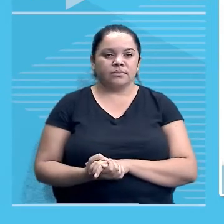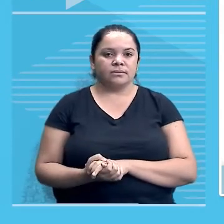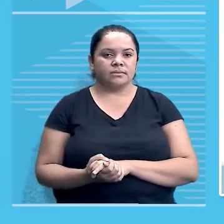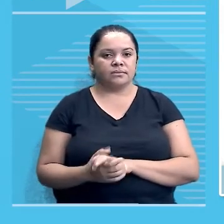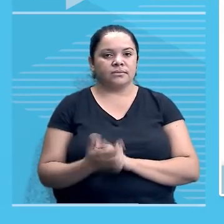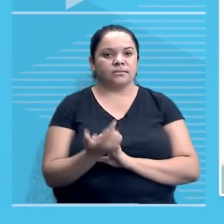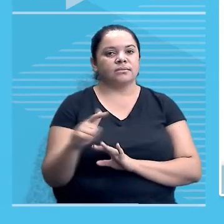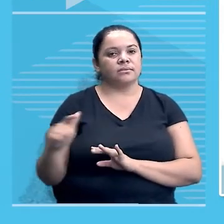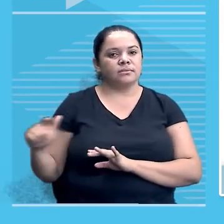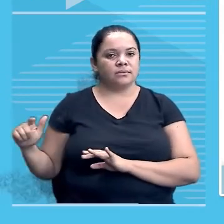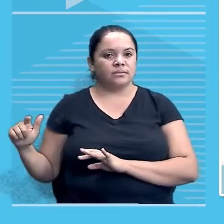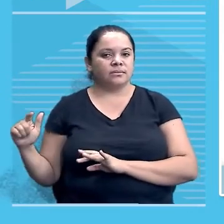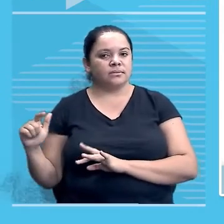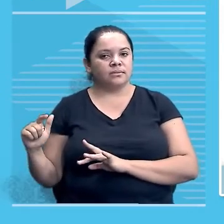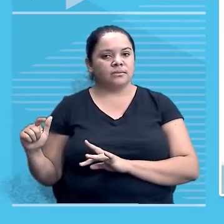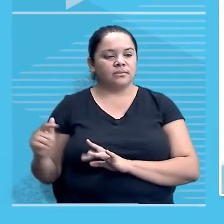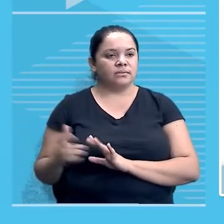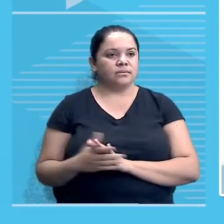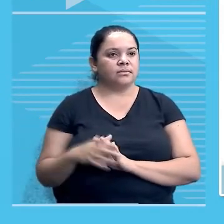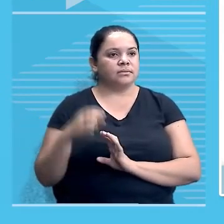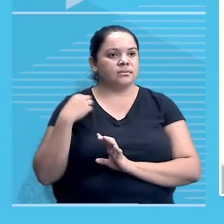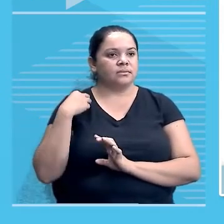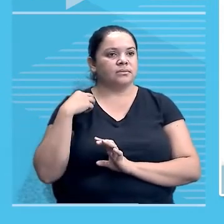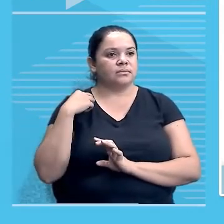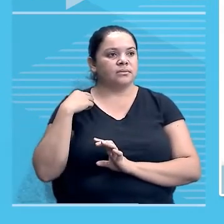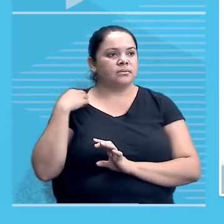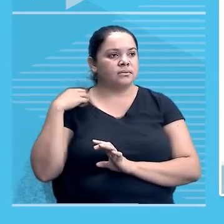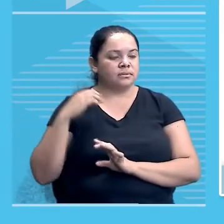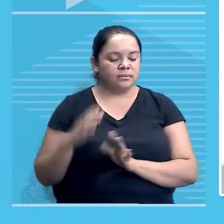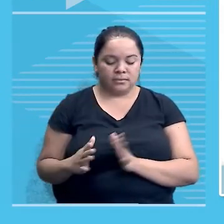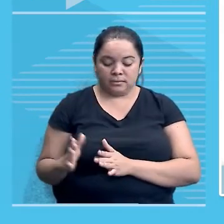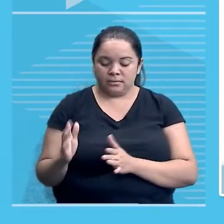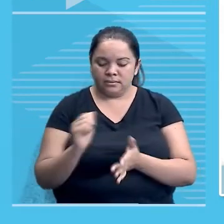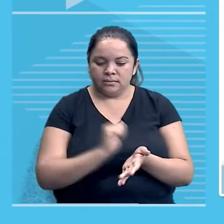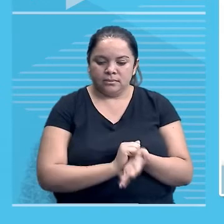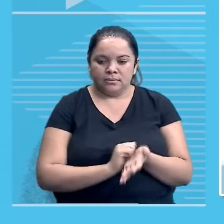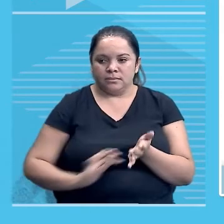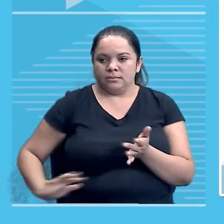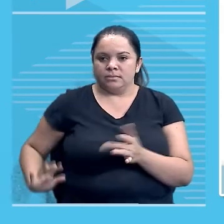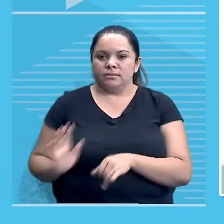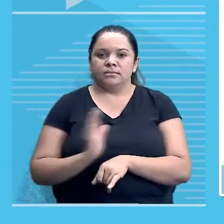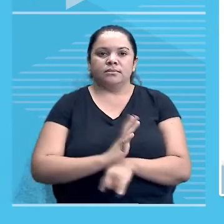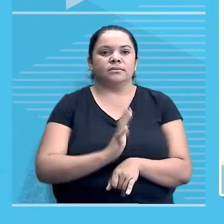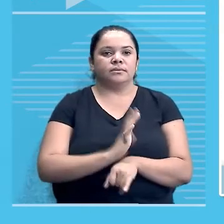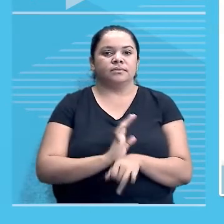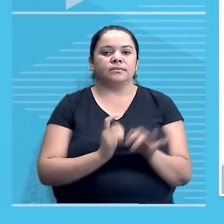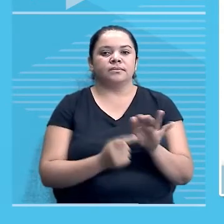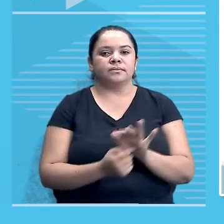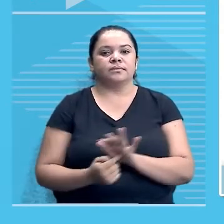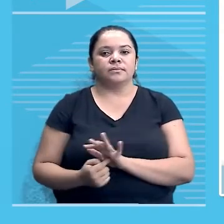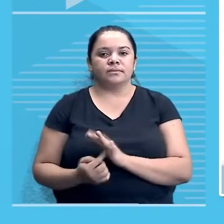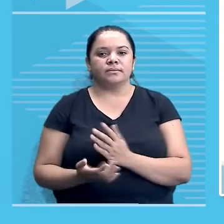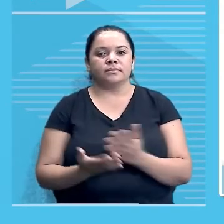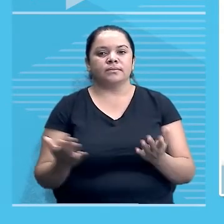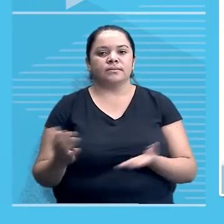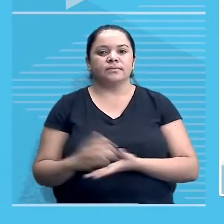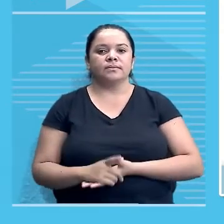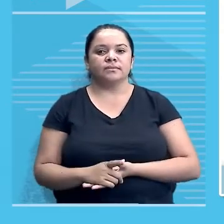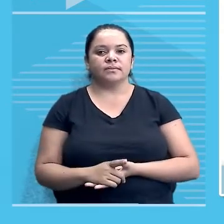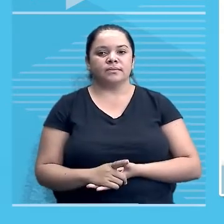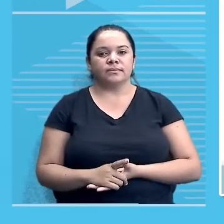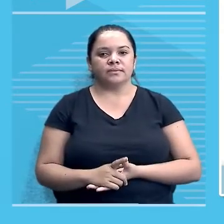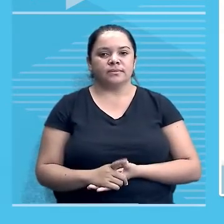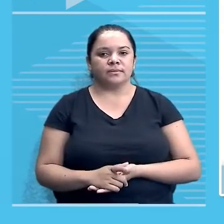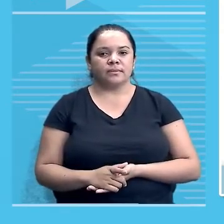próximas, quando for o momento da atividade, eu vou passar para vocês, tá? Então,